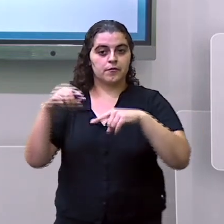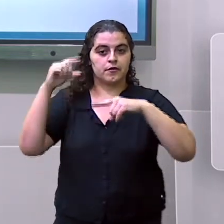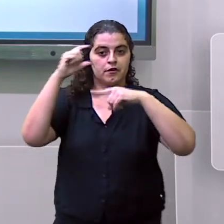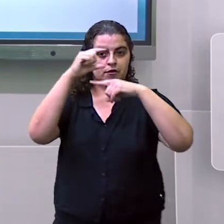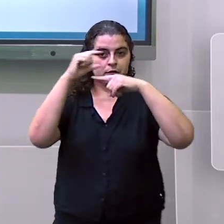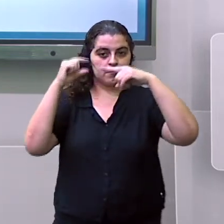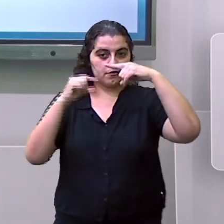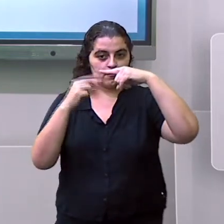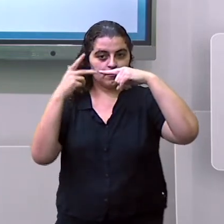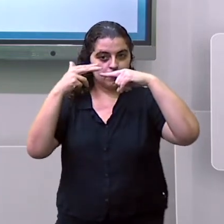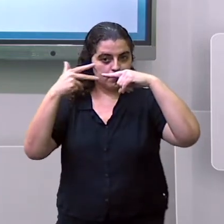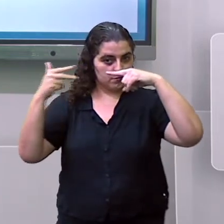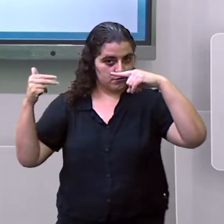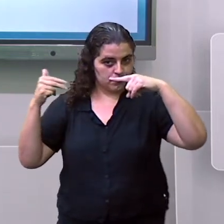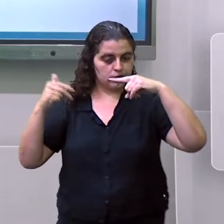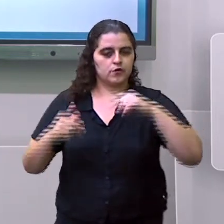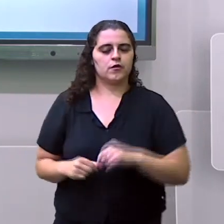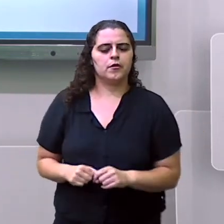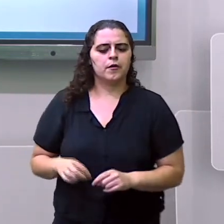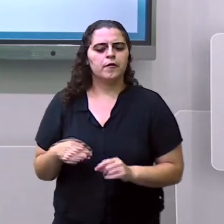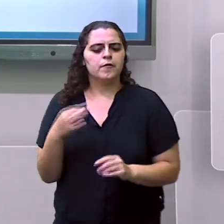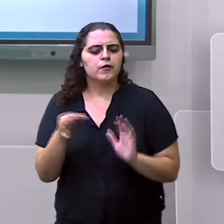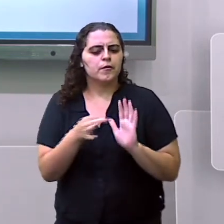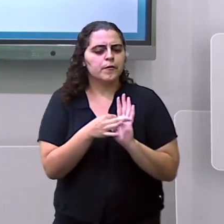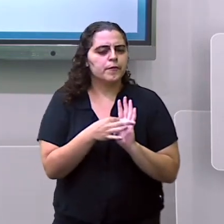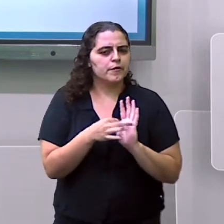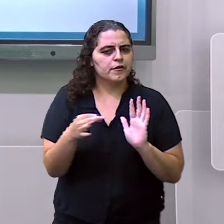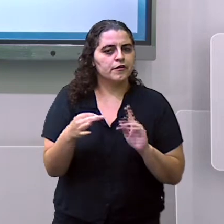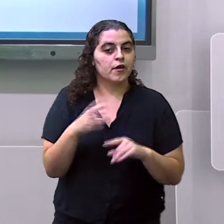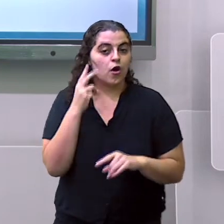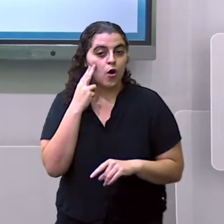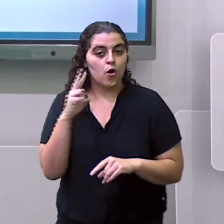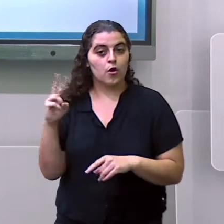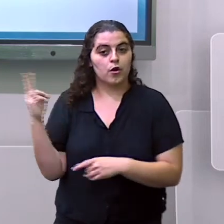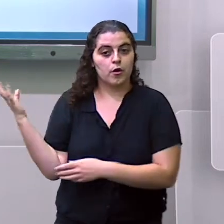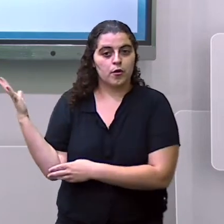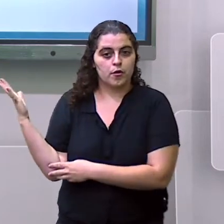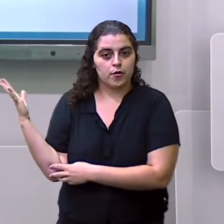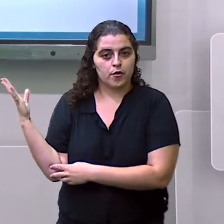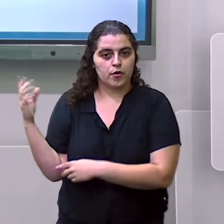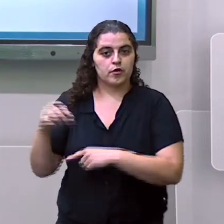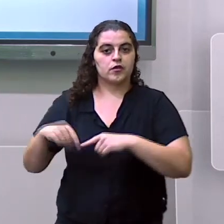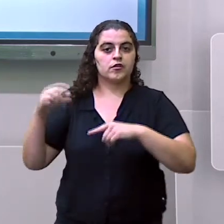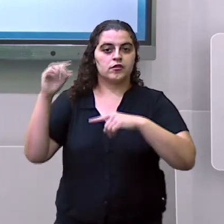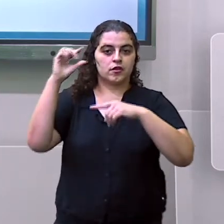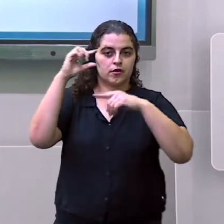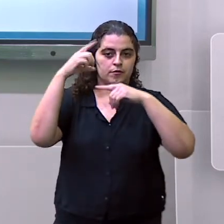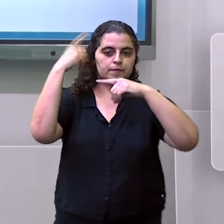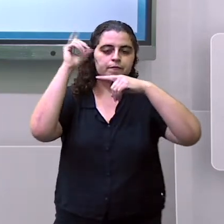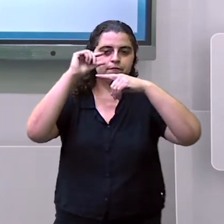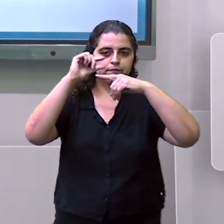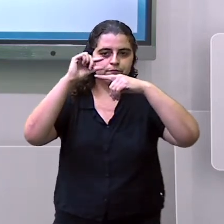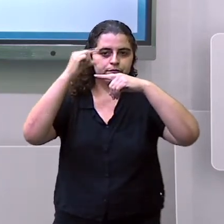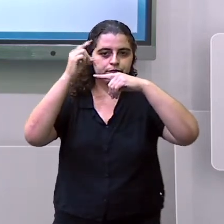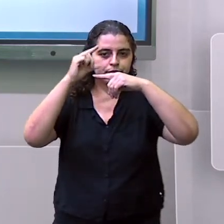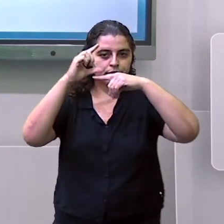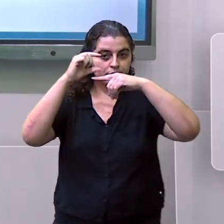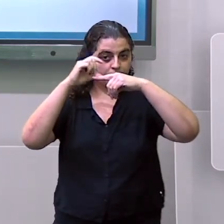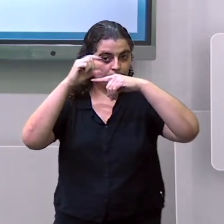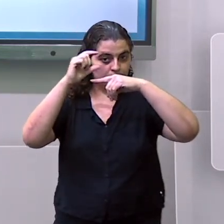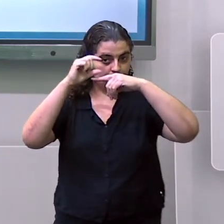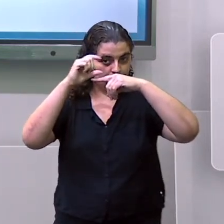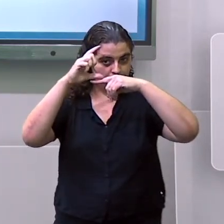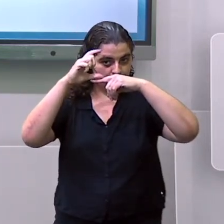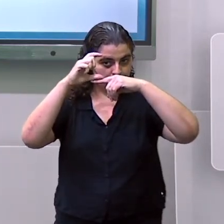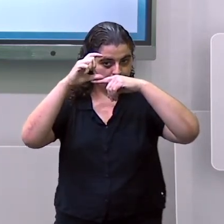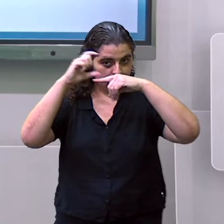deixar, uma dica que tanto a fração imprópria como a mista, elas têm relações, ou seja, nós